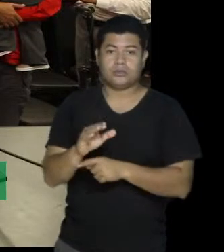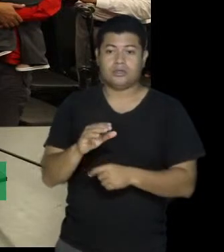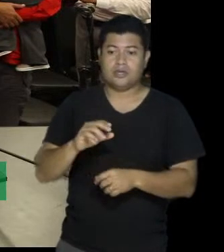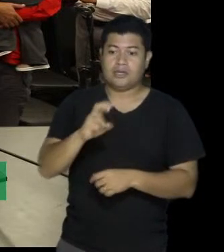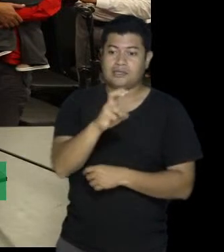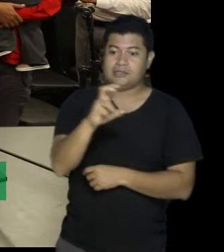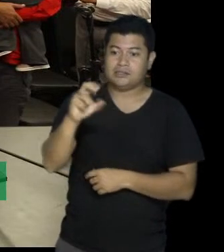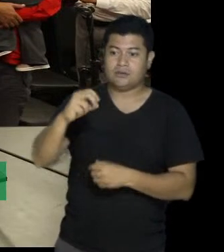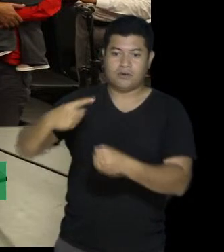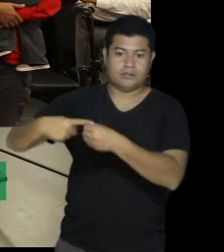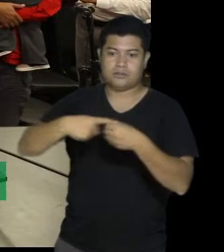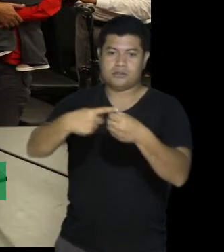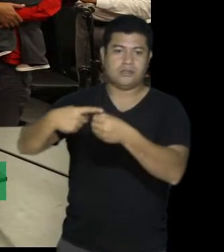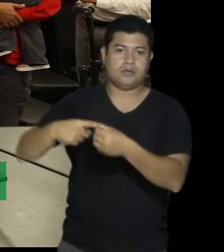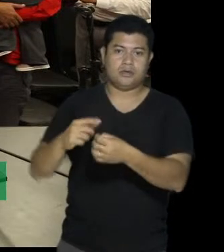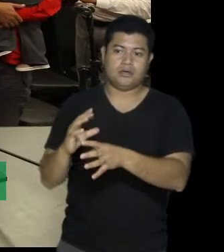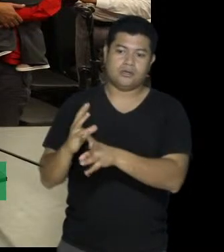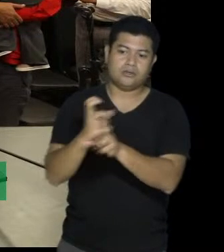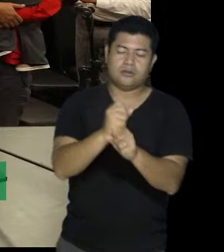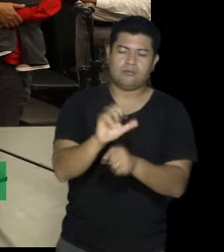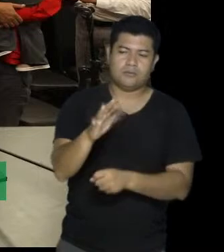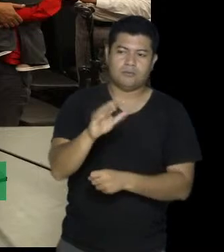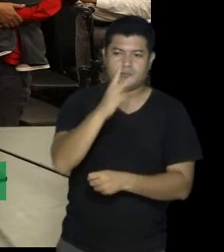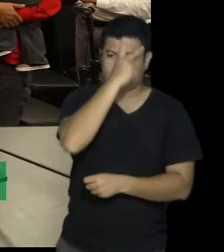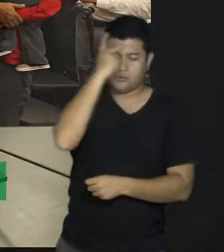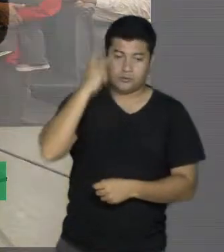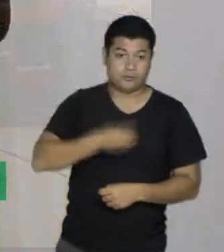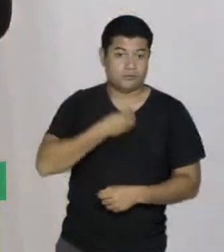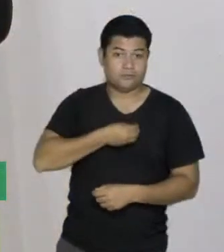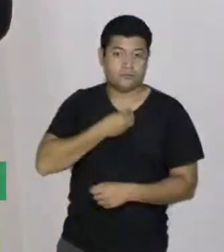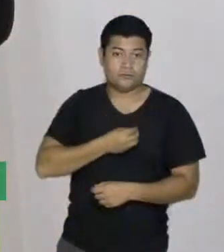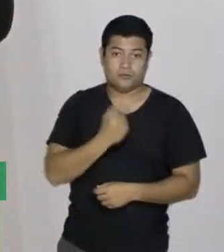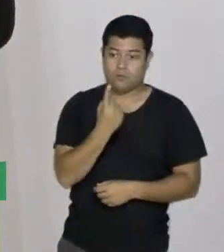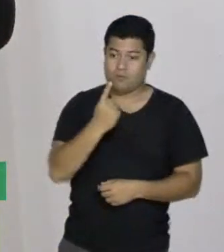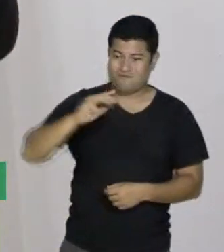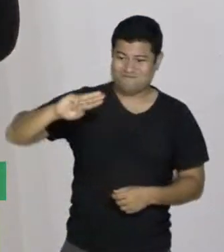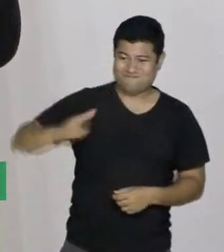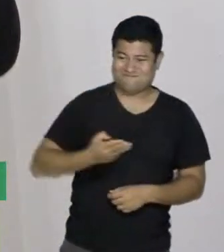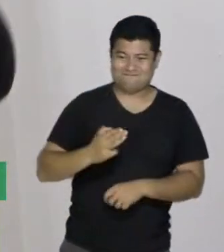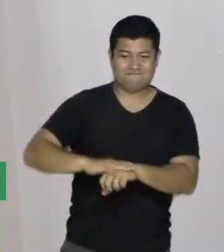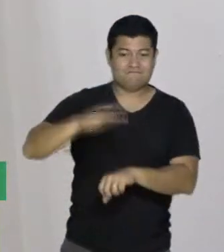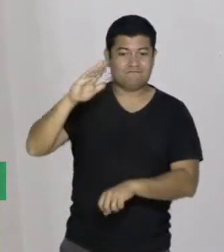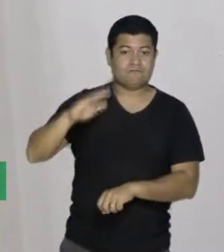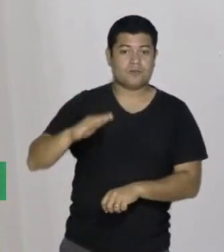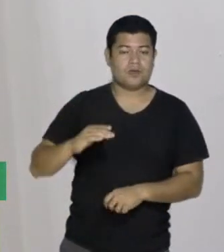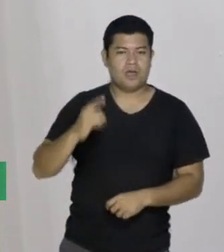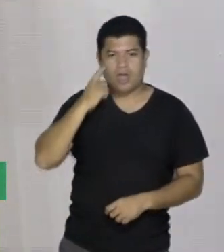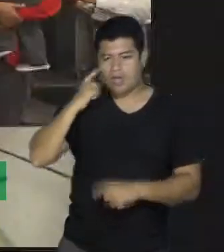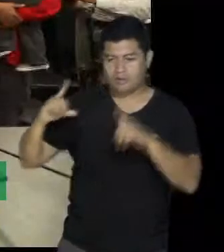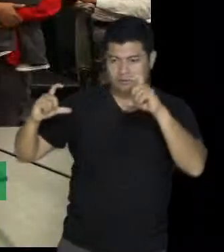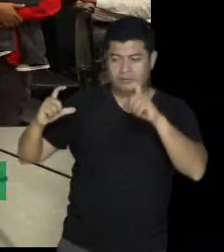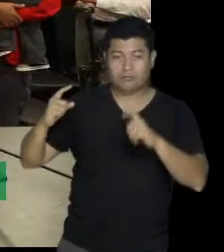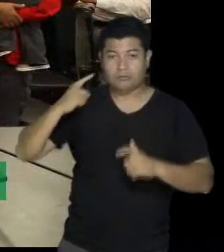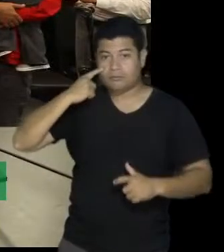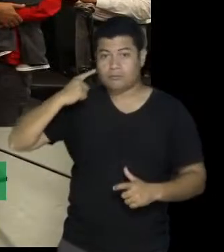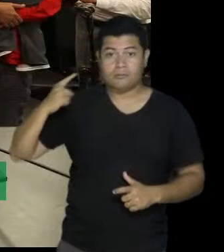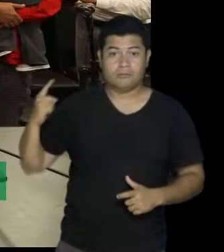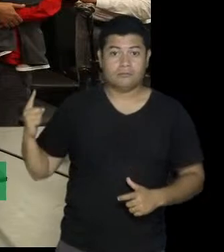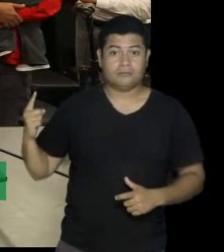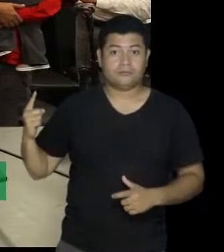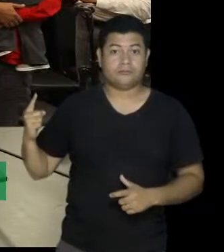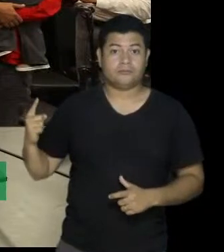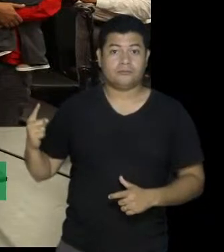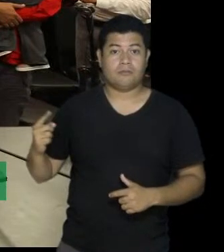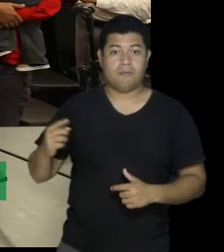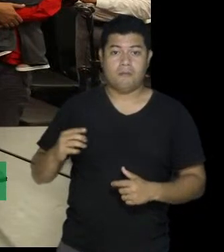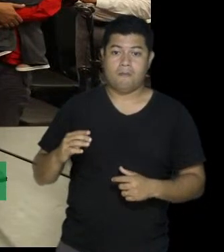de um milhão e seiscentos mil habitantes atendidos por esse modelo essa é uma foto que marca um momento histórico